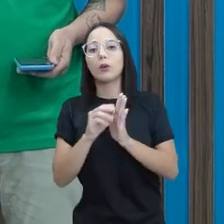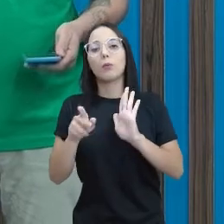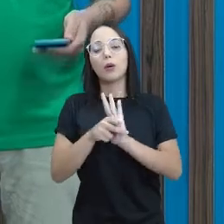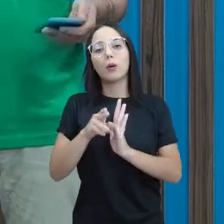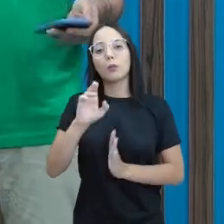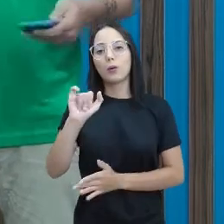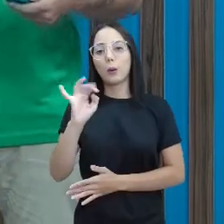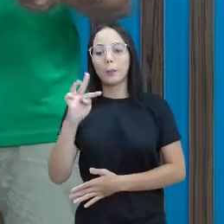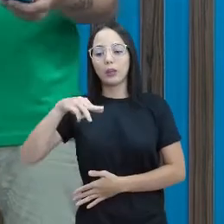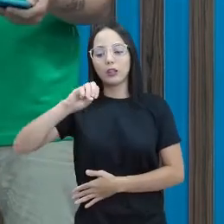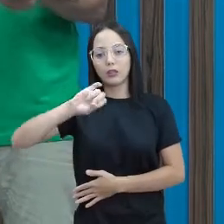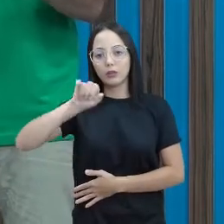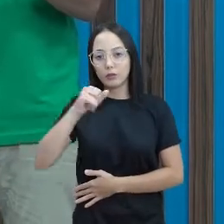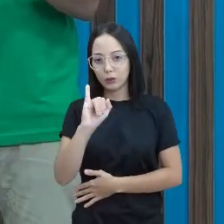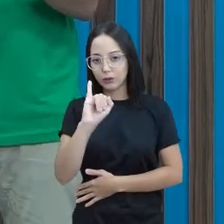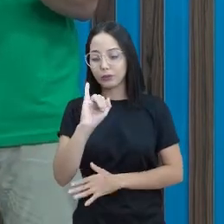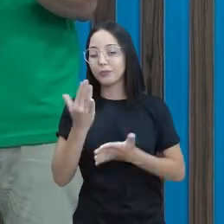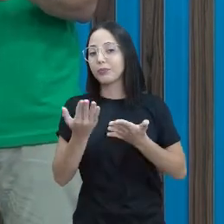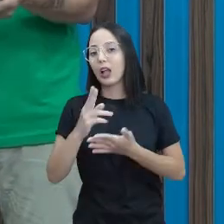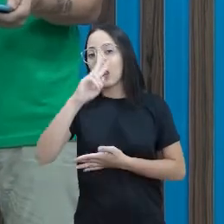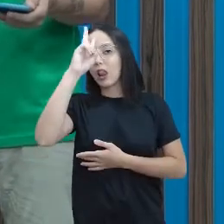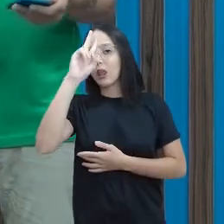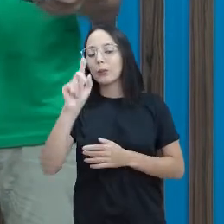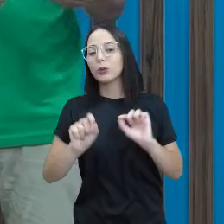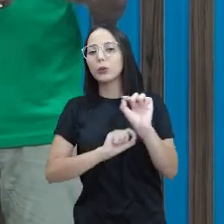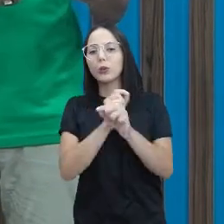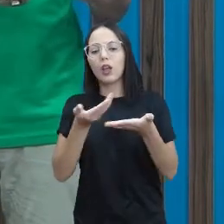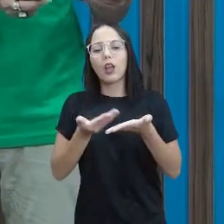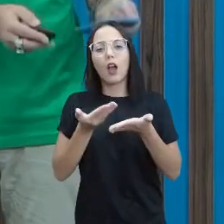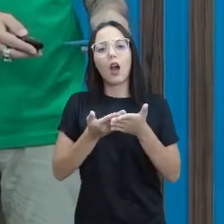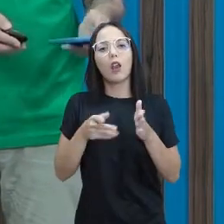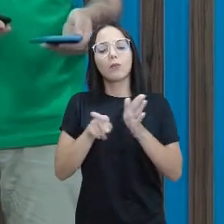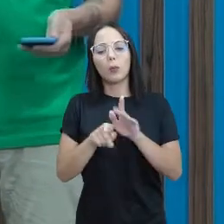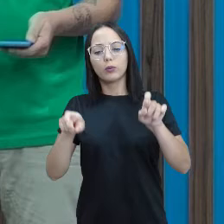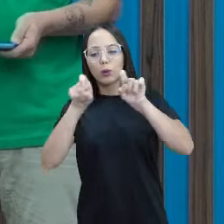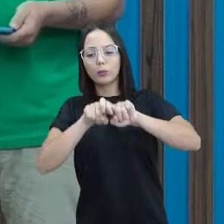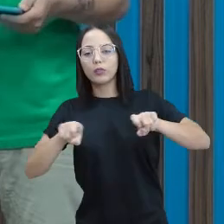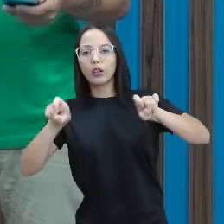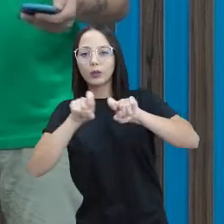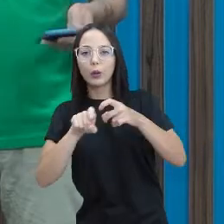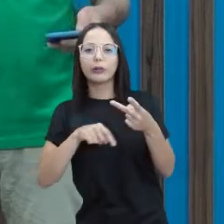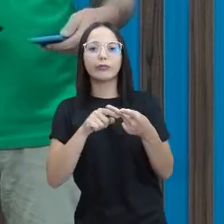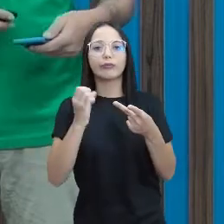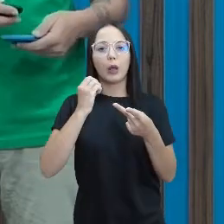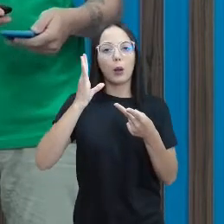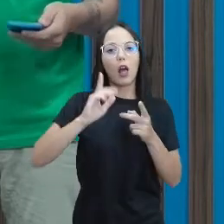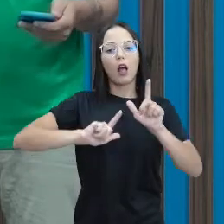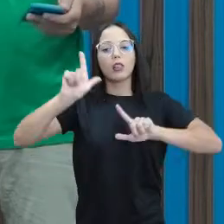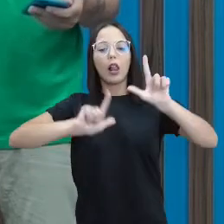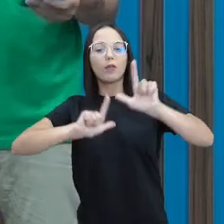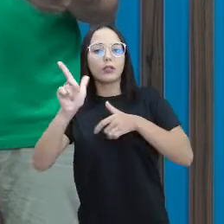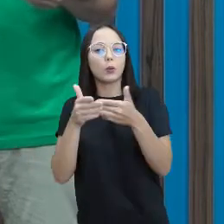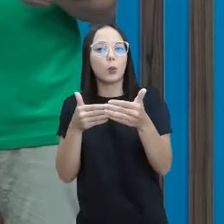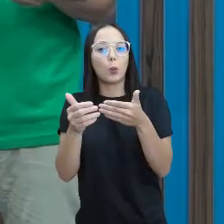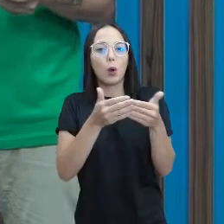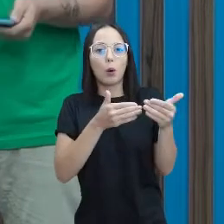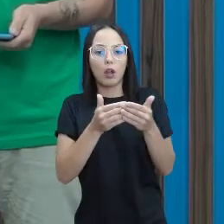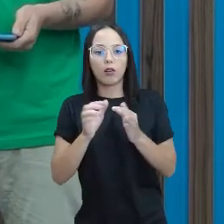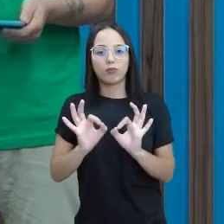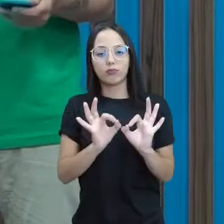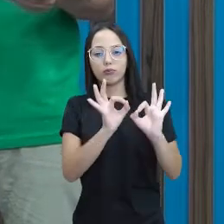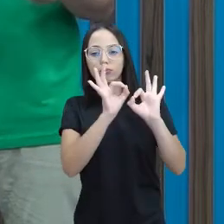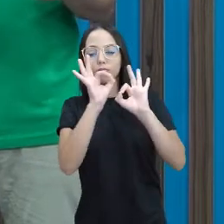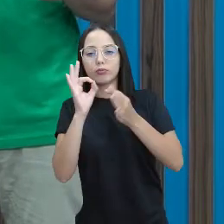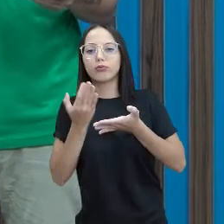certo? Então, lembrando, né, o formato digital, pelo computador, pelo celular, pela TV, seja como você esteja vendo essa